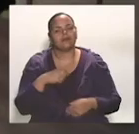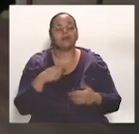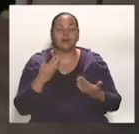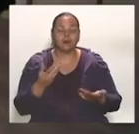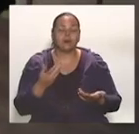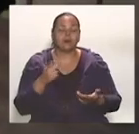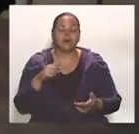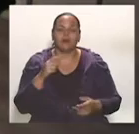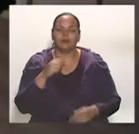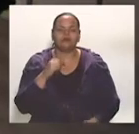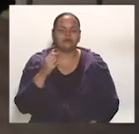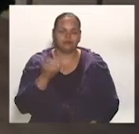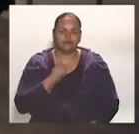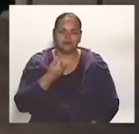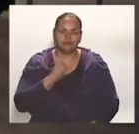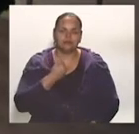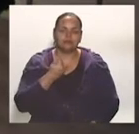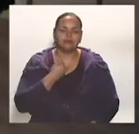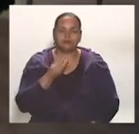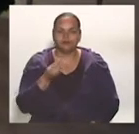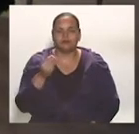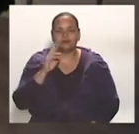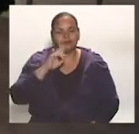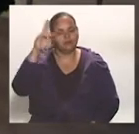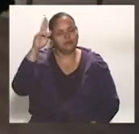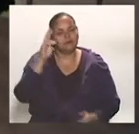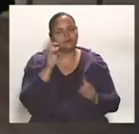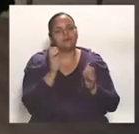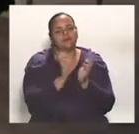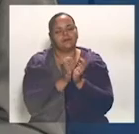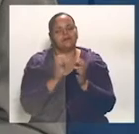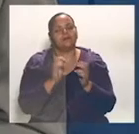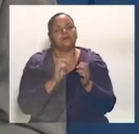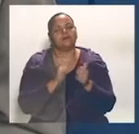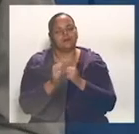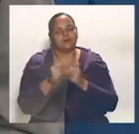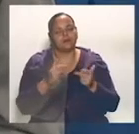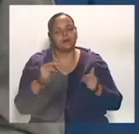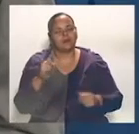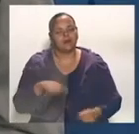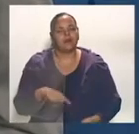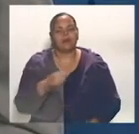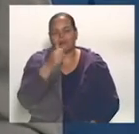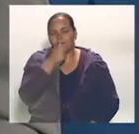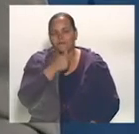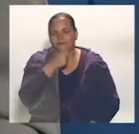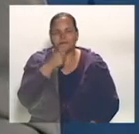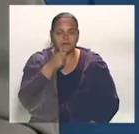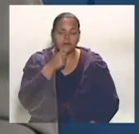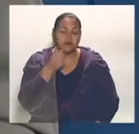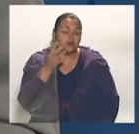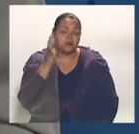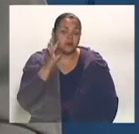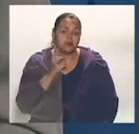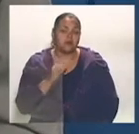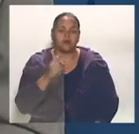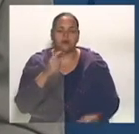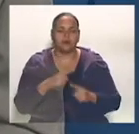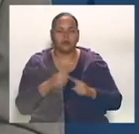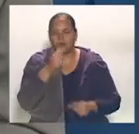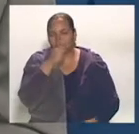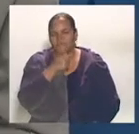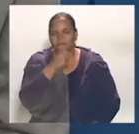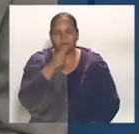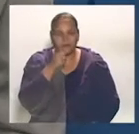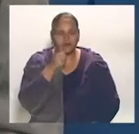ouvi muito dirigente, inclusive, deputado, cortando aqui rapidinho o Martim, dizer o seguinte, que é um cargo de sacrifício. Eu não entendo como é que o sujeito pode ir